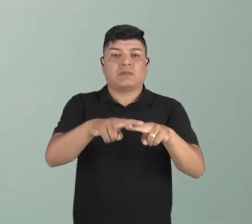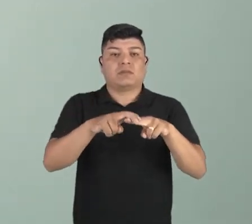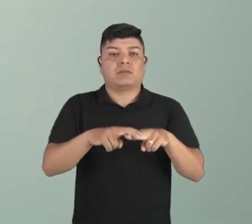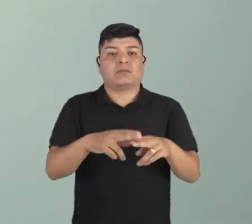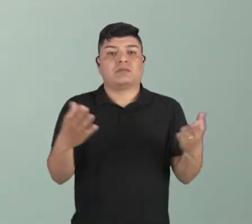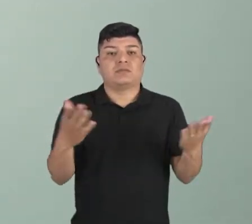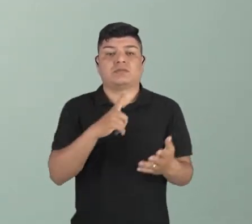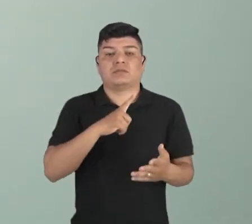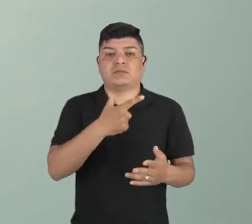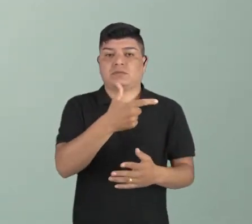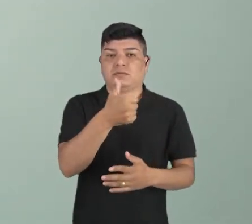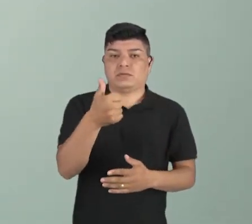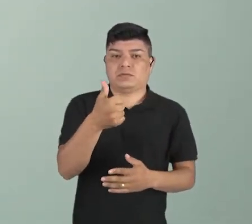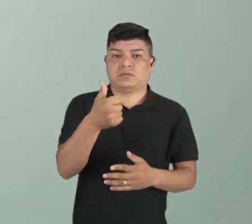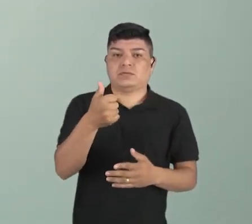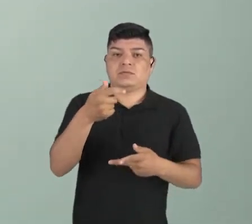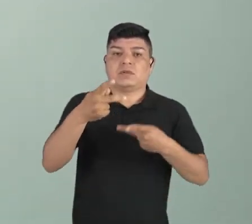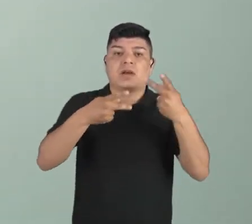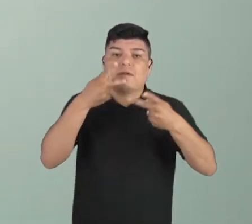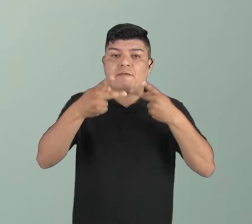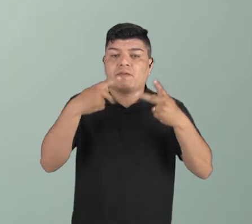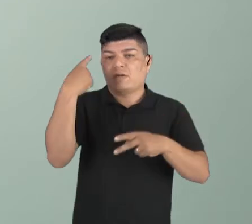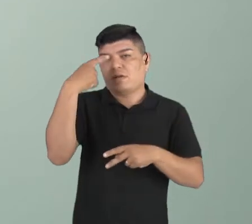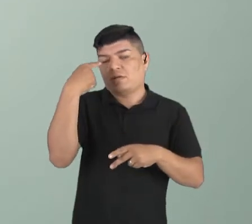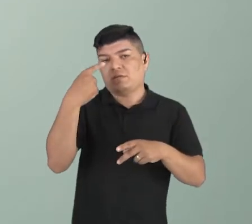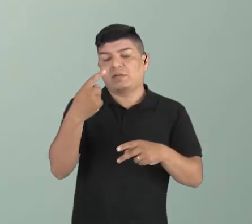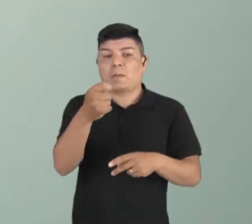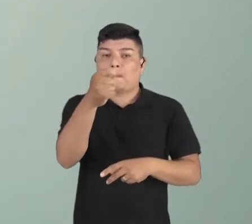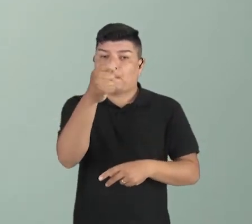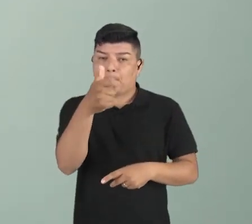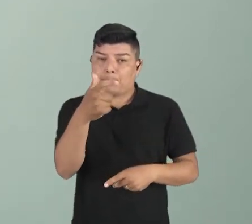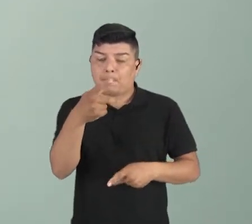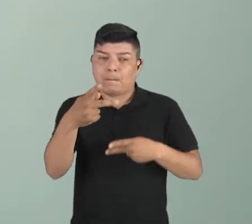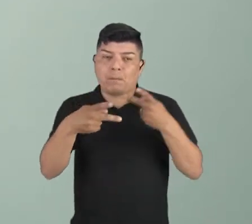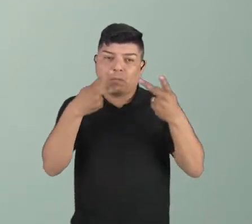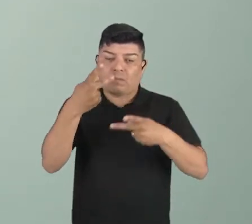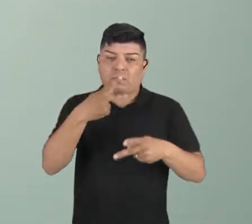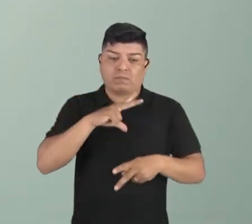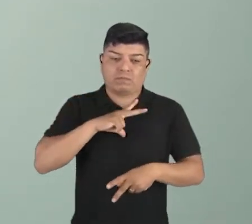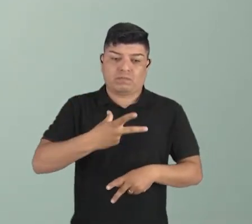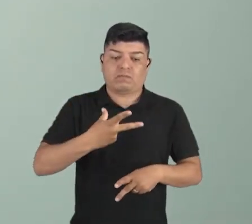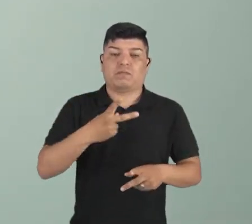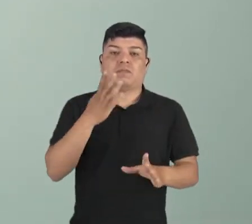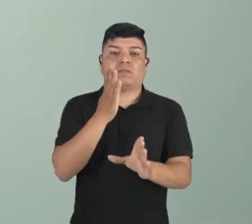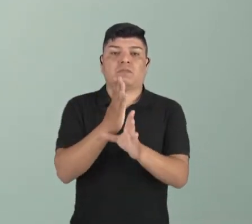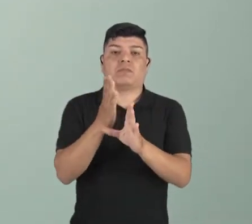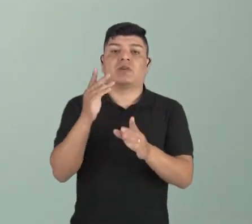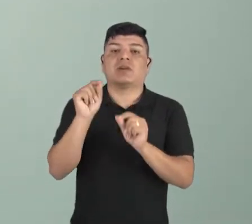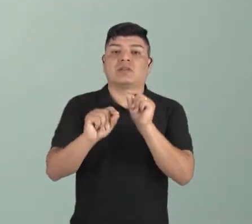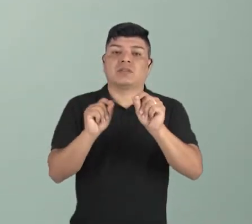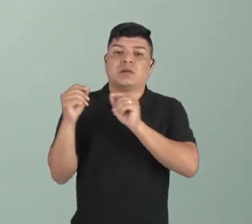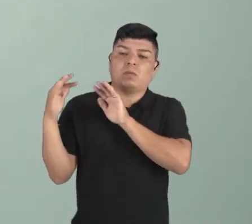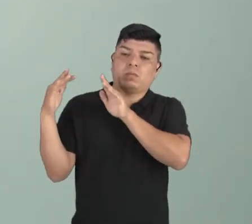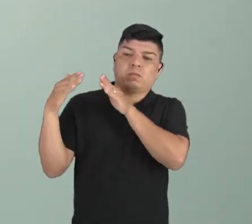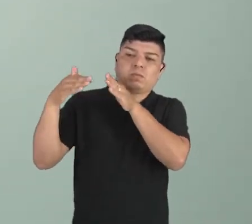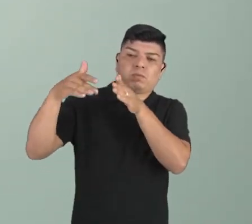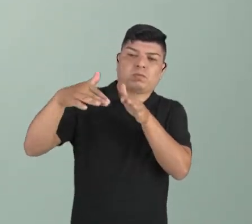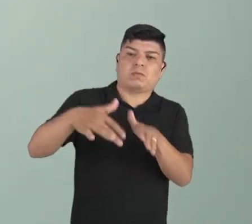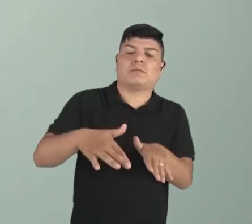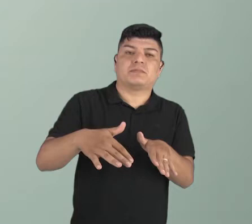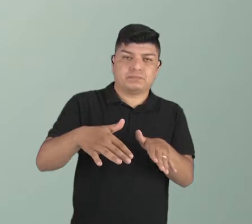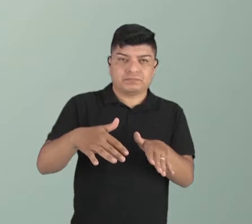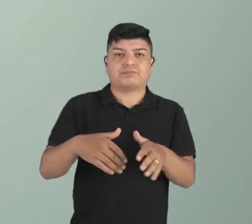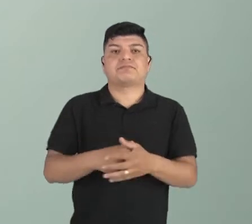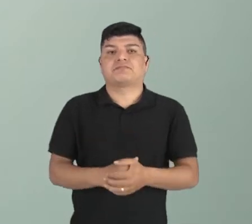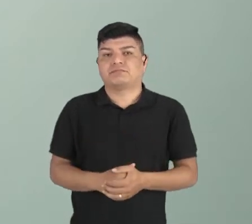tenho 21 países que falam espanhol e poucos que falam português. Tudo isso está relacionado à colonização. Como os